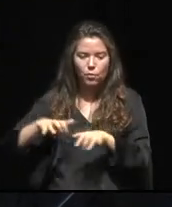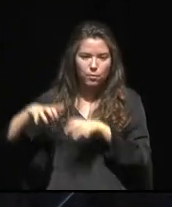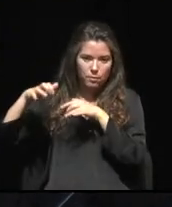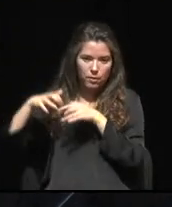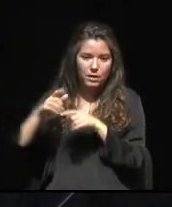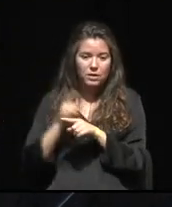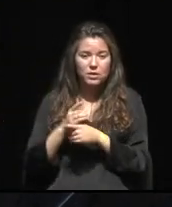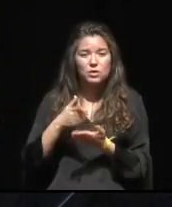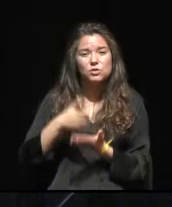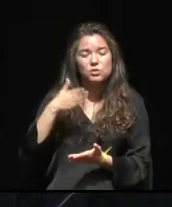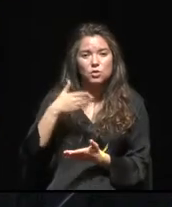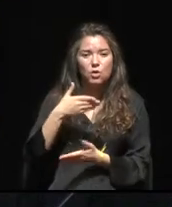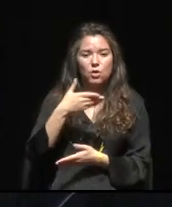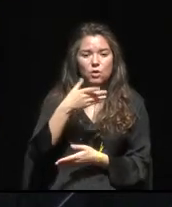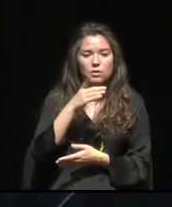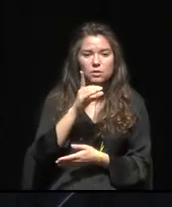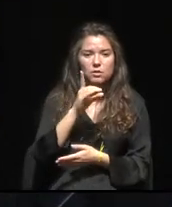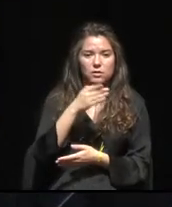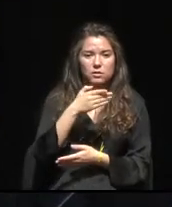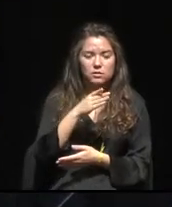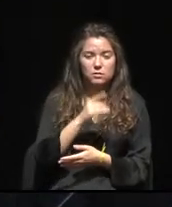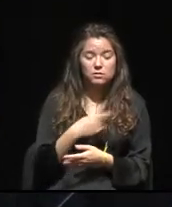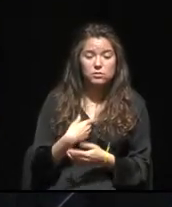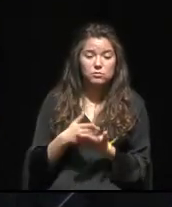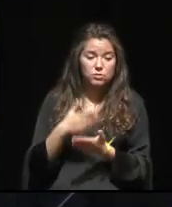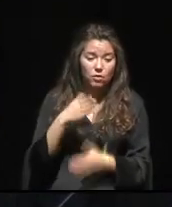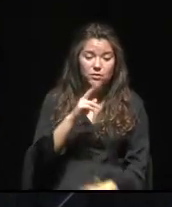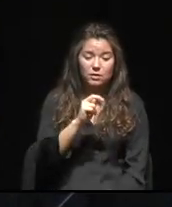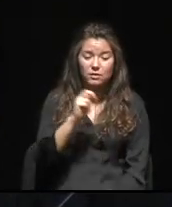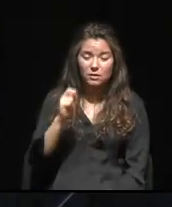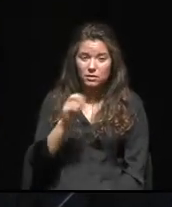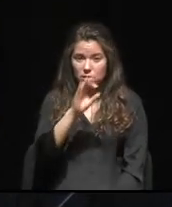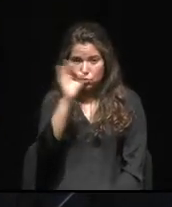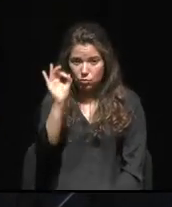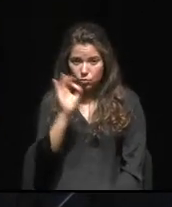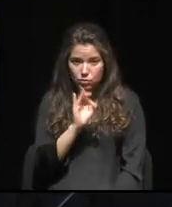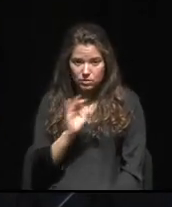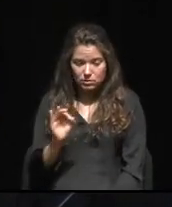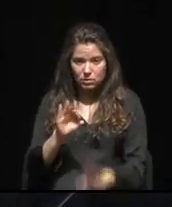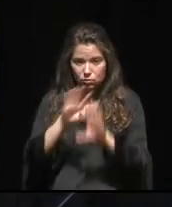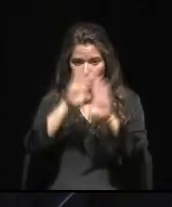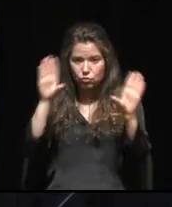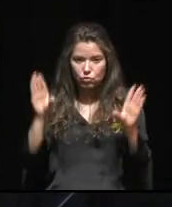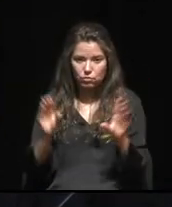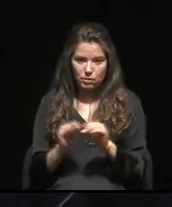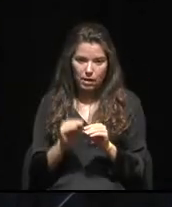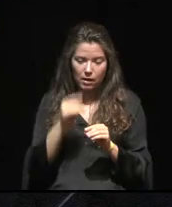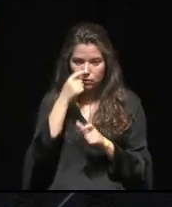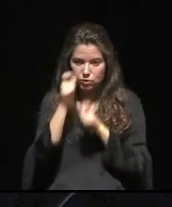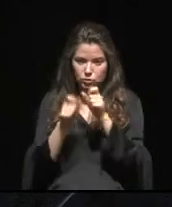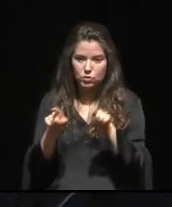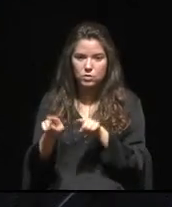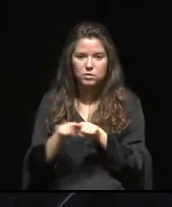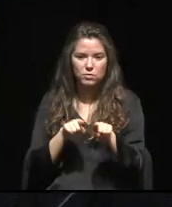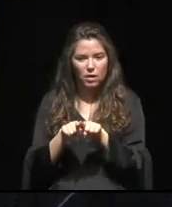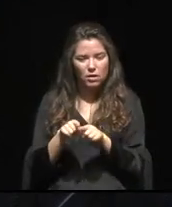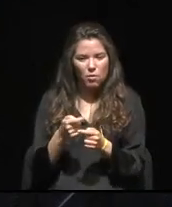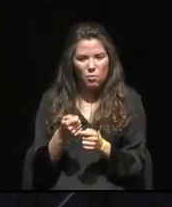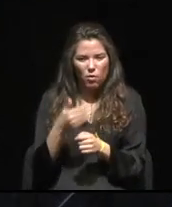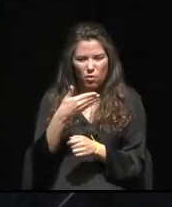76 mulheres eleitas entre os 230 mandatos ou seja apenas 33% local total dos deputados pouco mais de 1